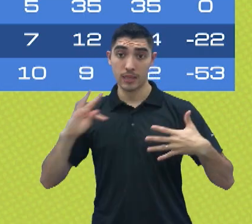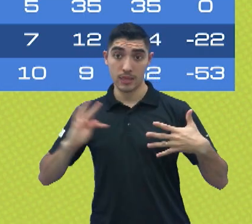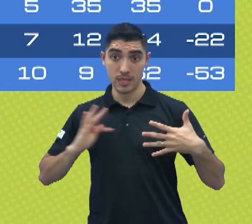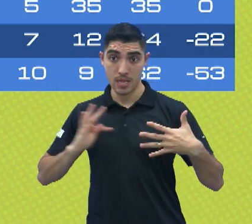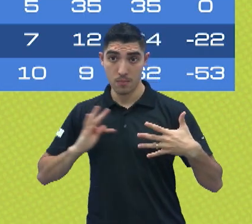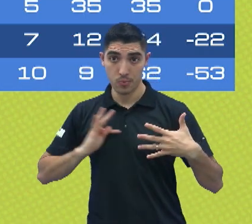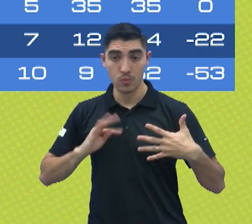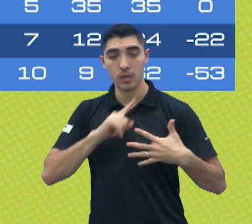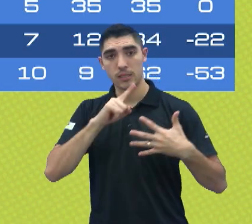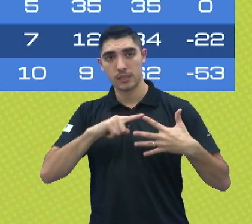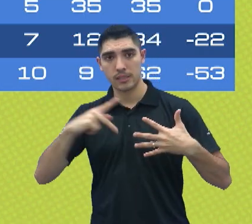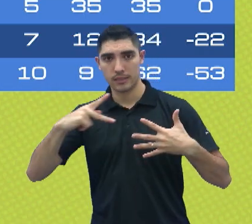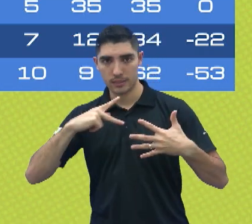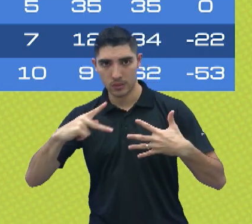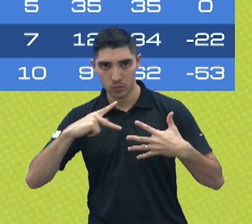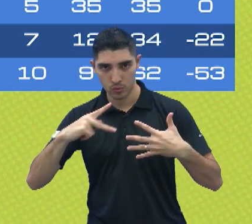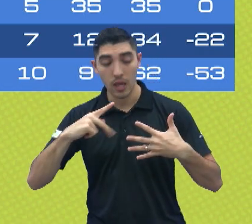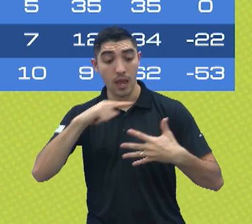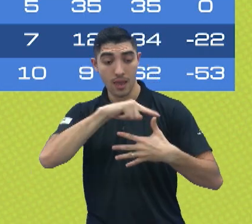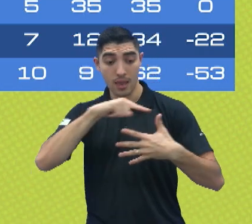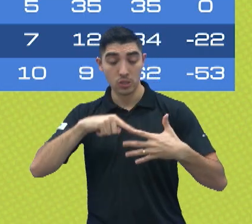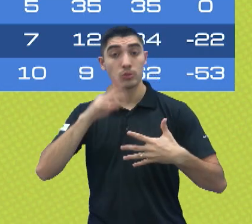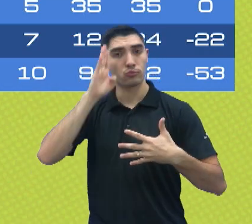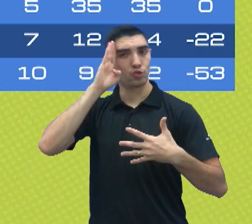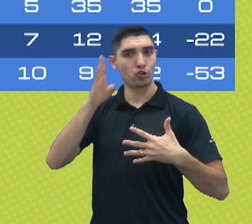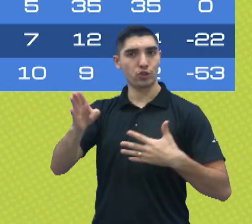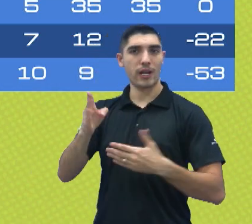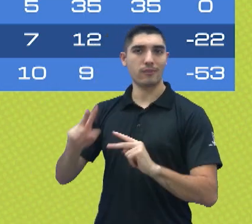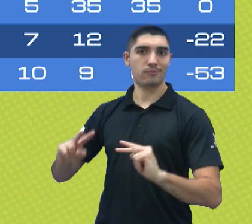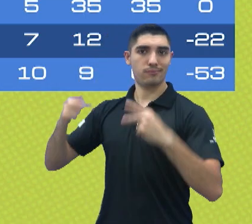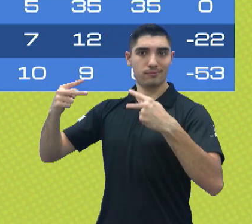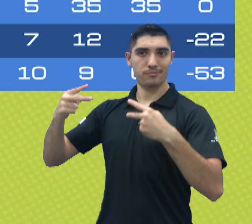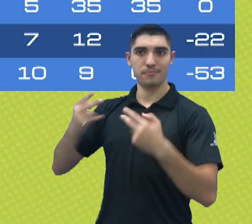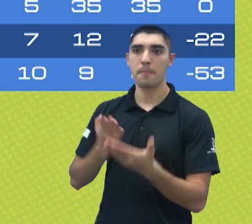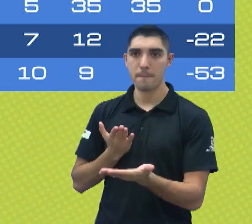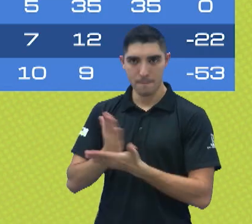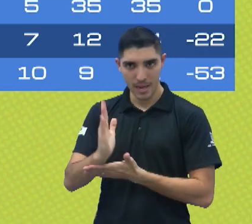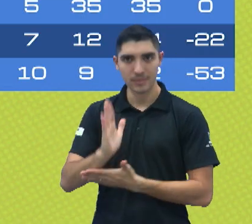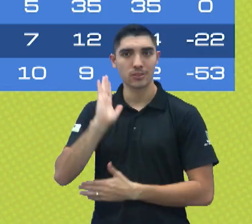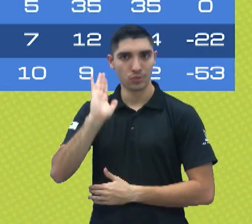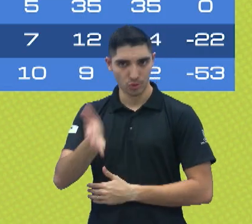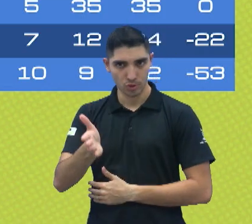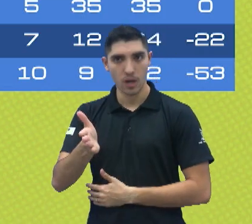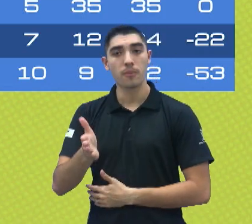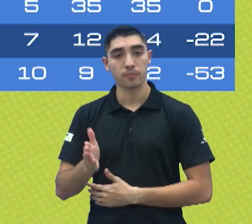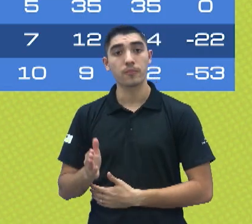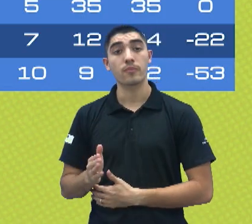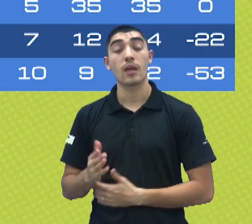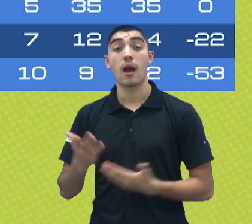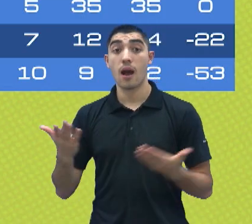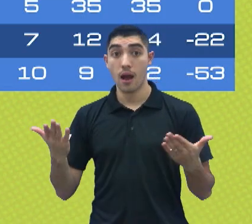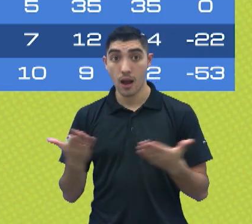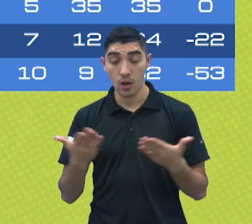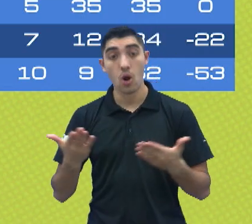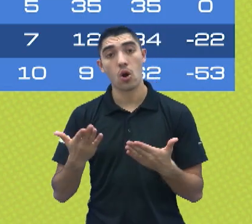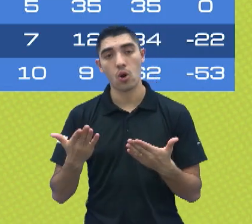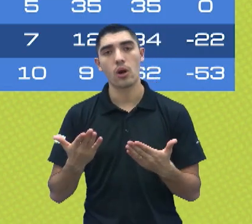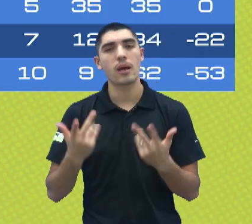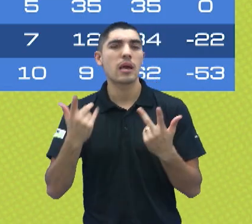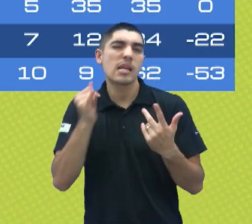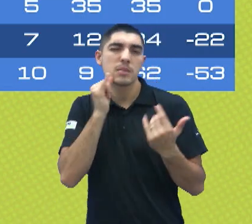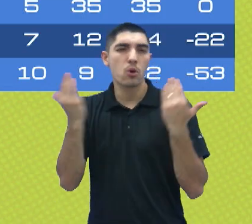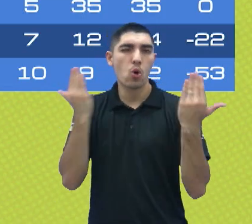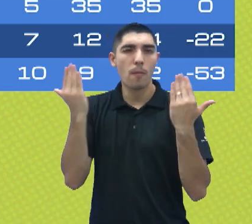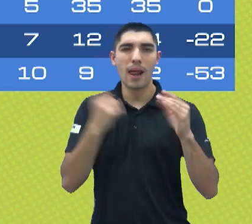liderança, o São José fica em segundo, as duas equipes já avançam direto para a fase de semifinais. Assim como no Campeonato Paulista, só que de